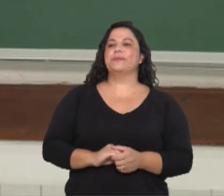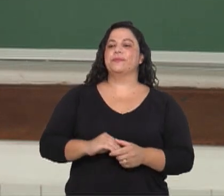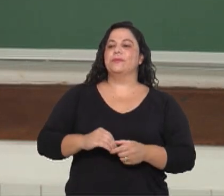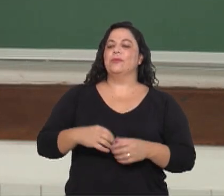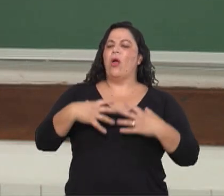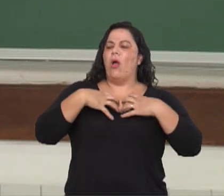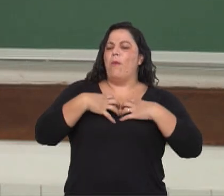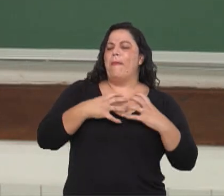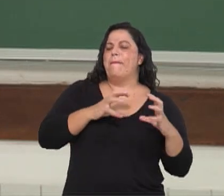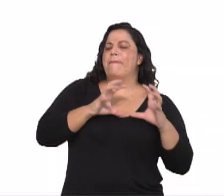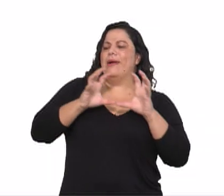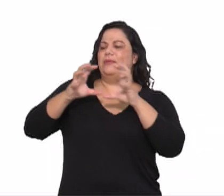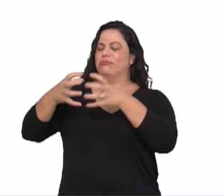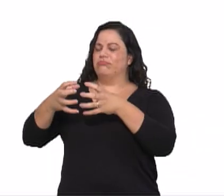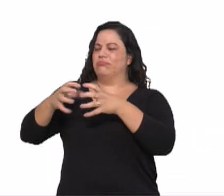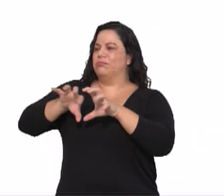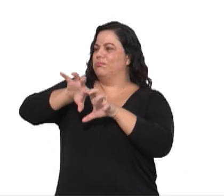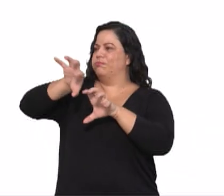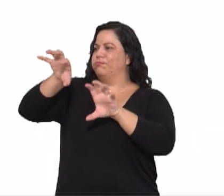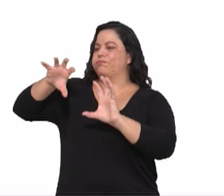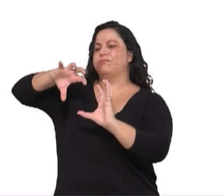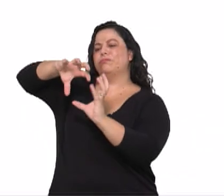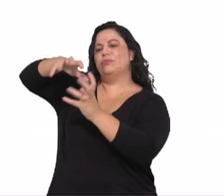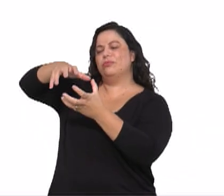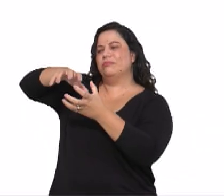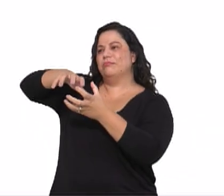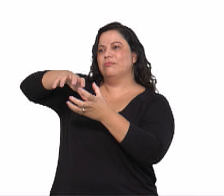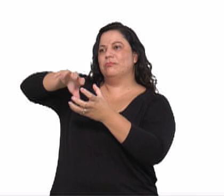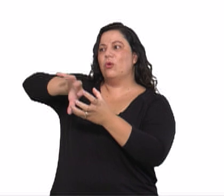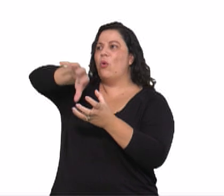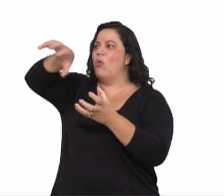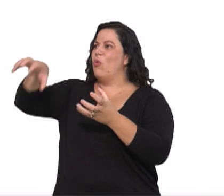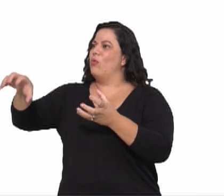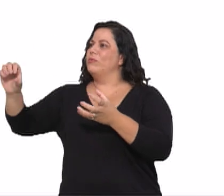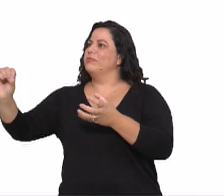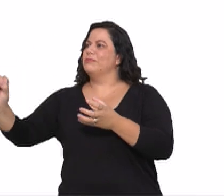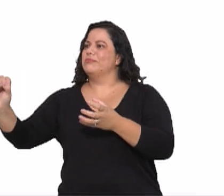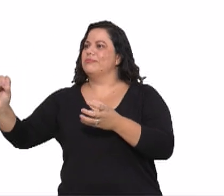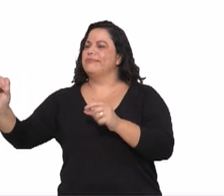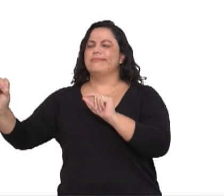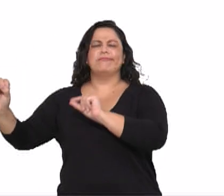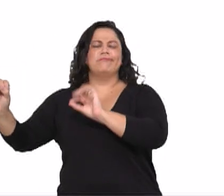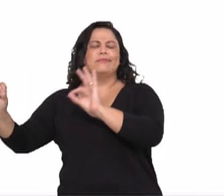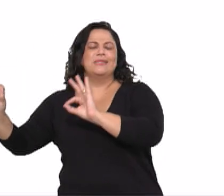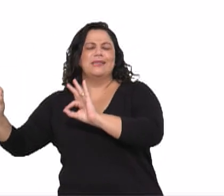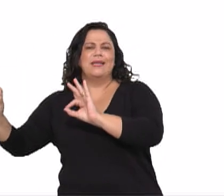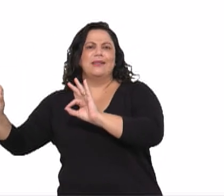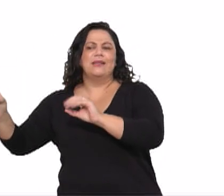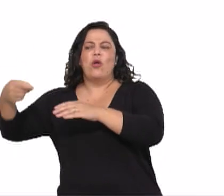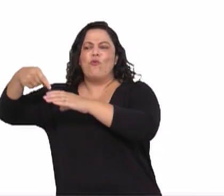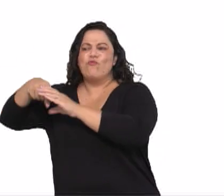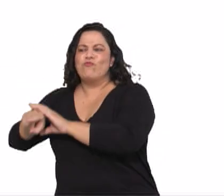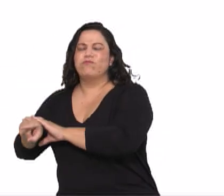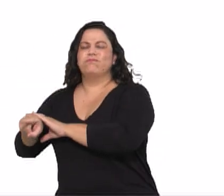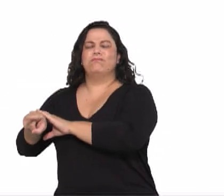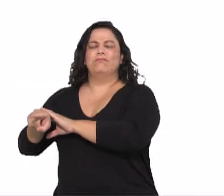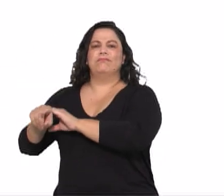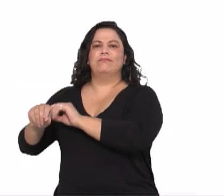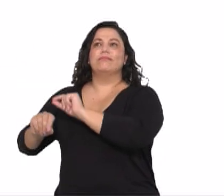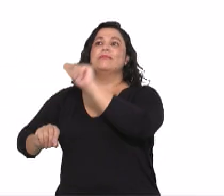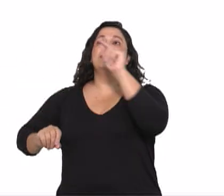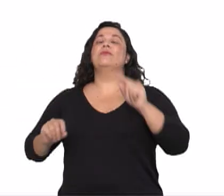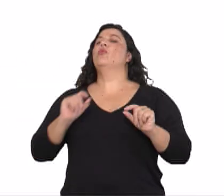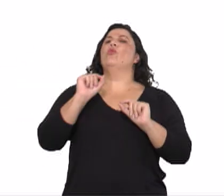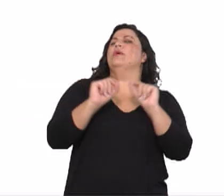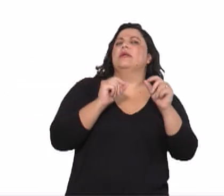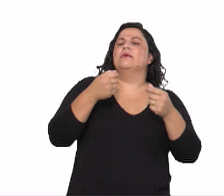mim é todo mundo, outra parte é ninguém, fundo sem fundo. Primeira coisa que eu preciso fazer é